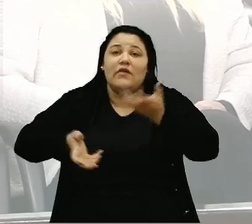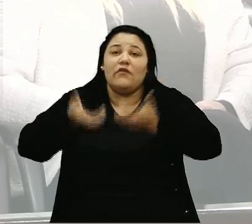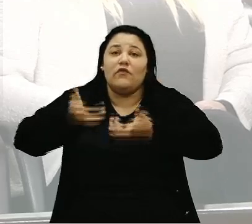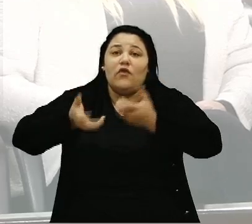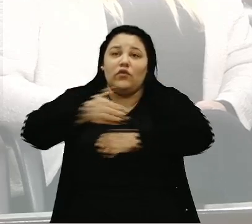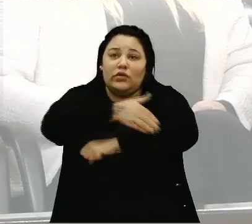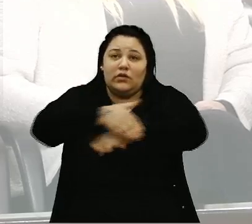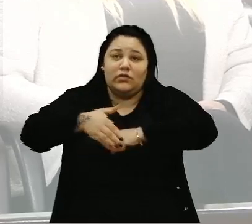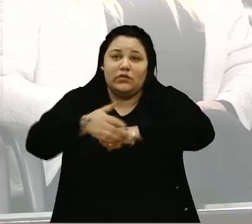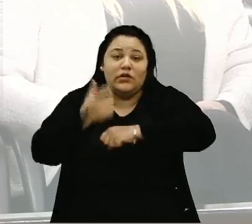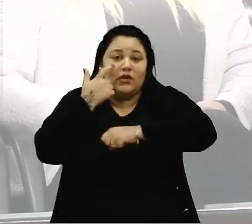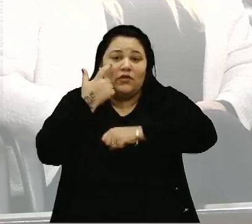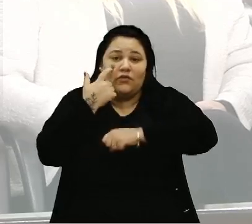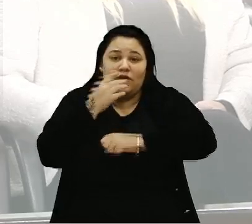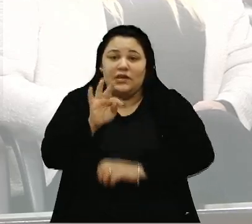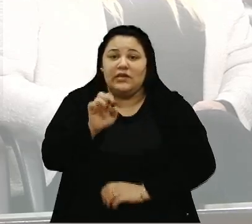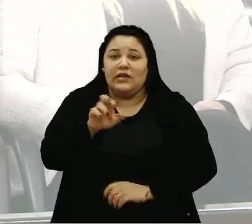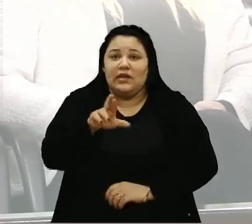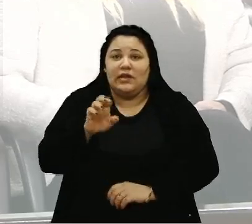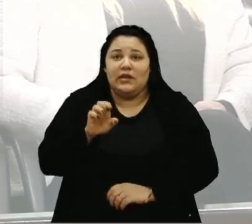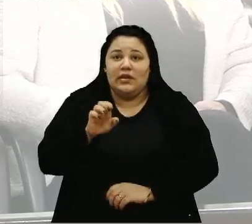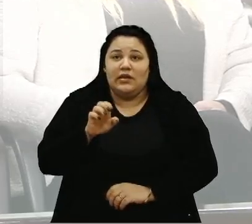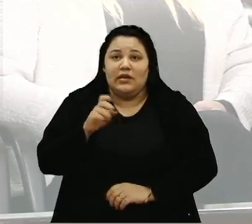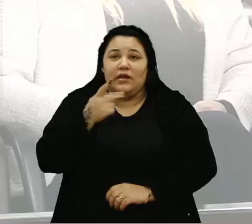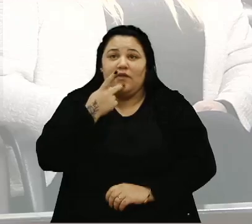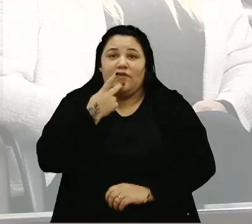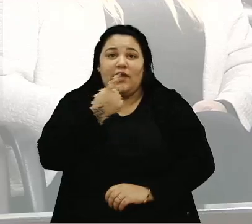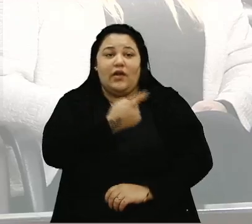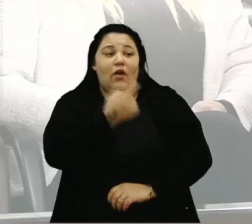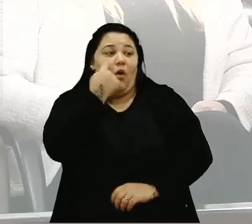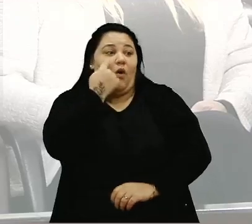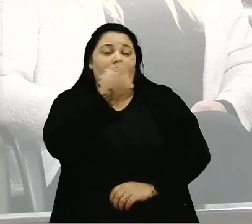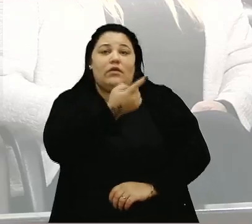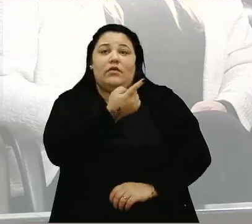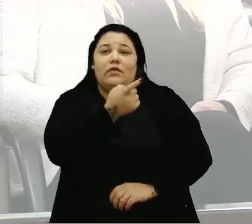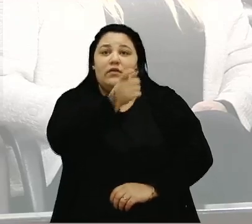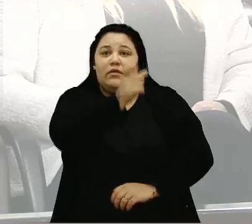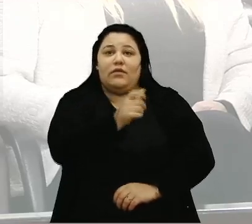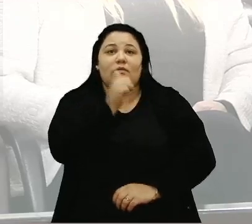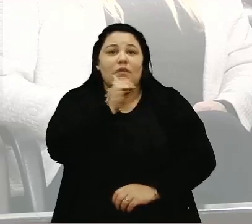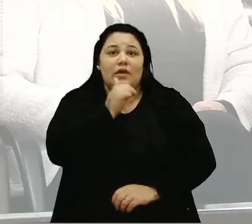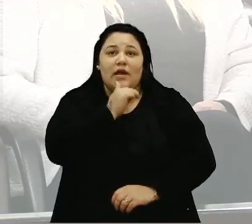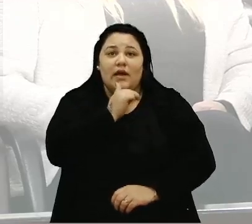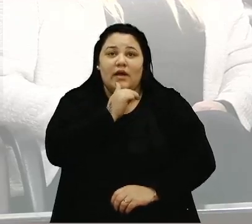vi o Tere, você na frente daquele fogo, eu digo, o Tere está lá no meio da fumaça lá.